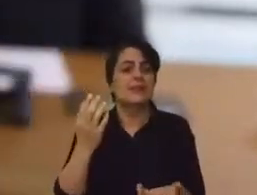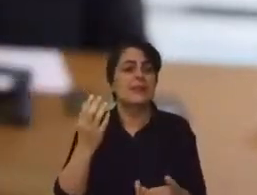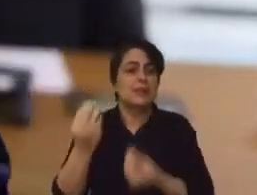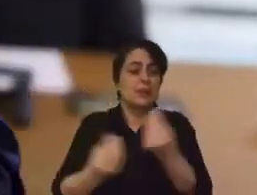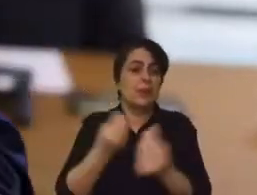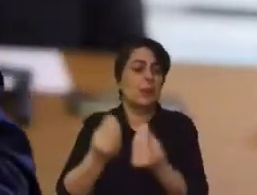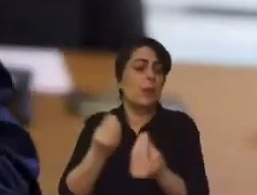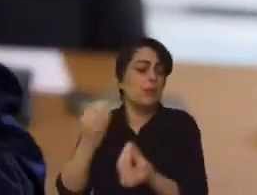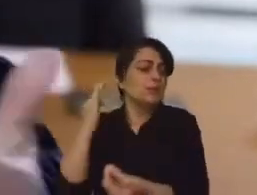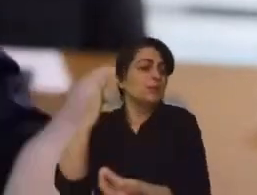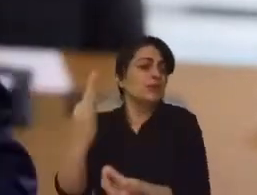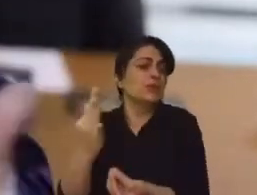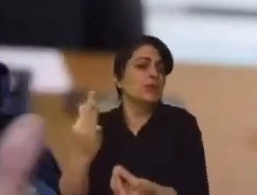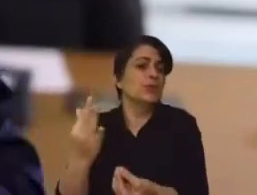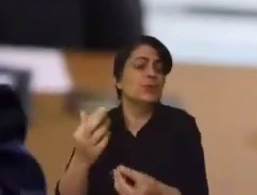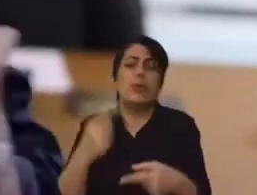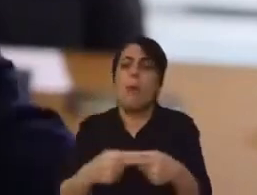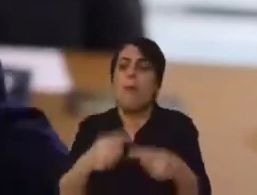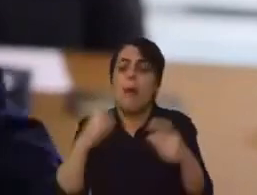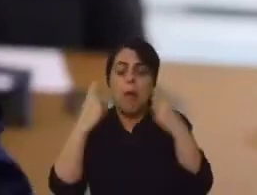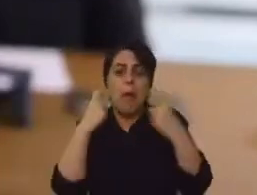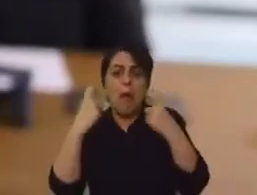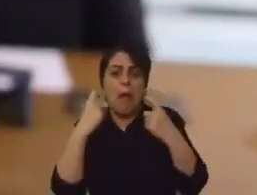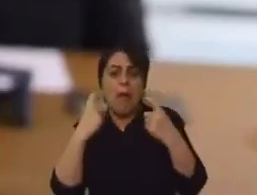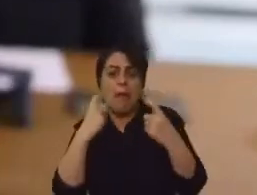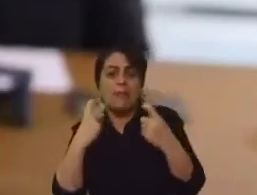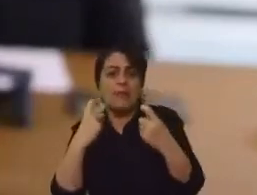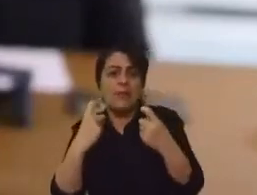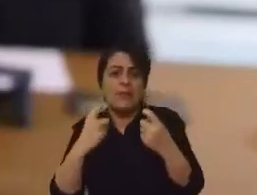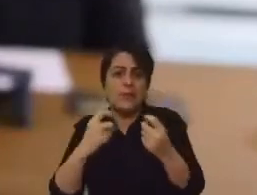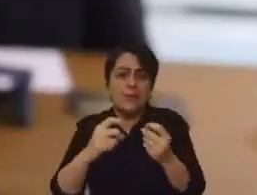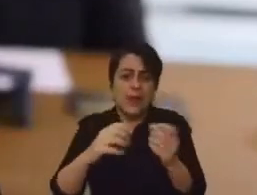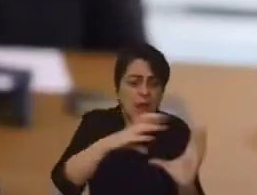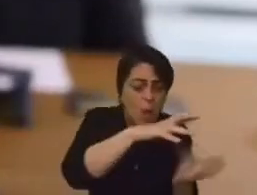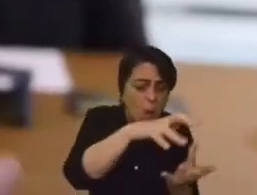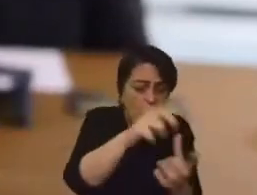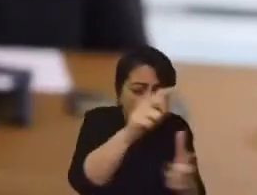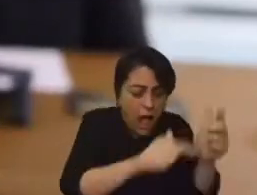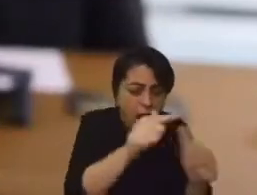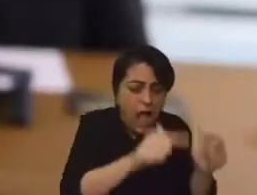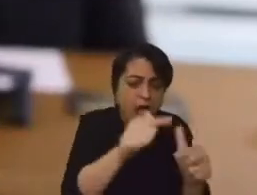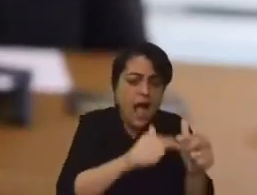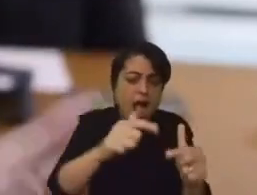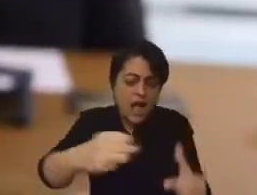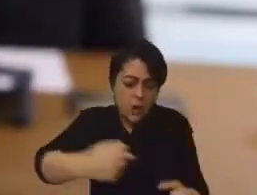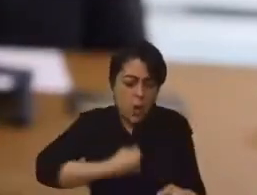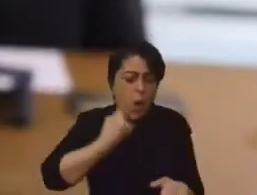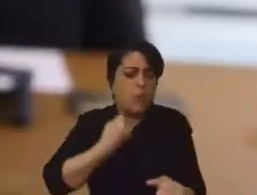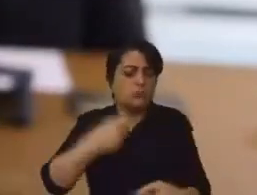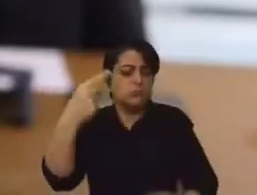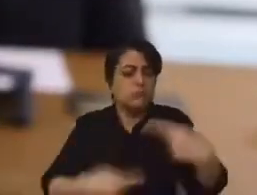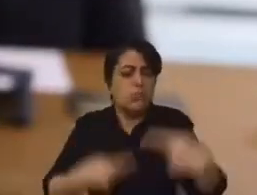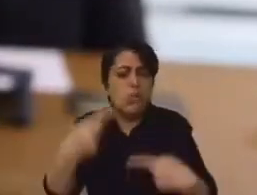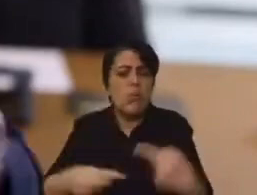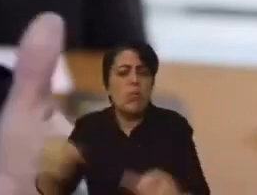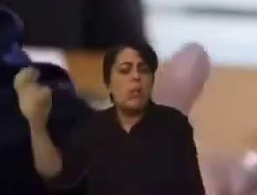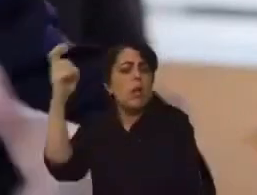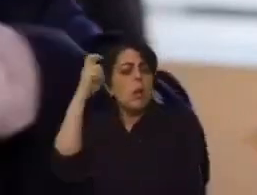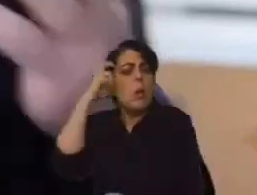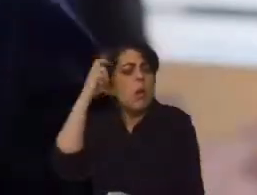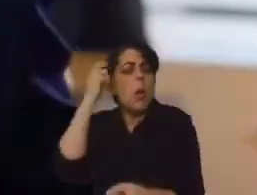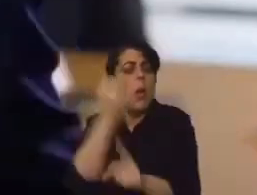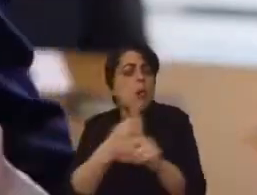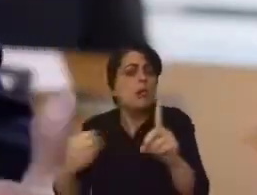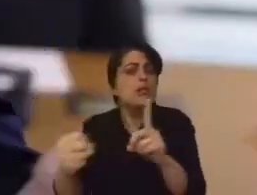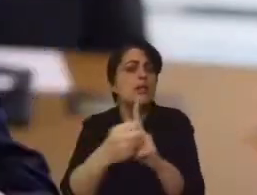o clima de ódio que está estabelecido no mundo do trabalho, sabe, no mundo político, no mundo cultural, no mundo social. Todo